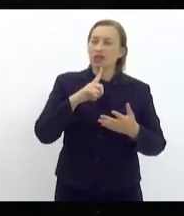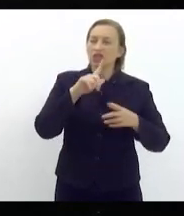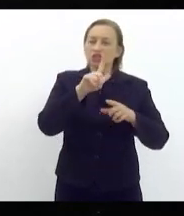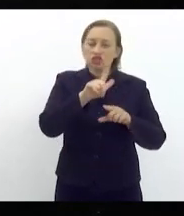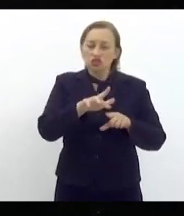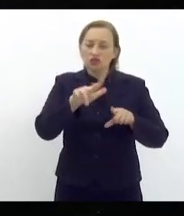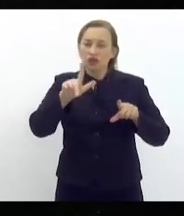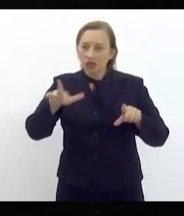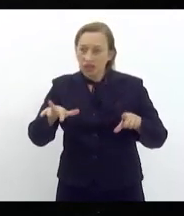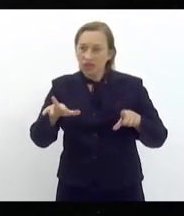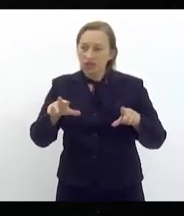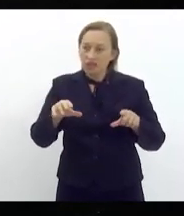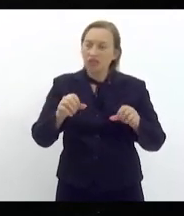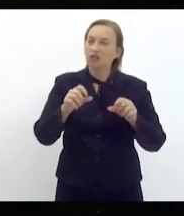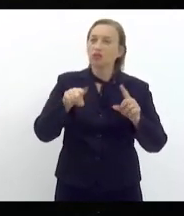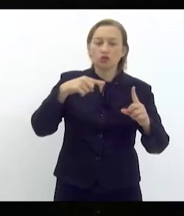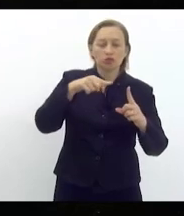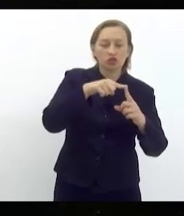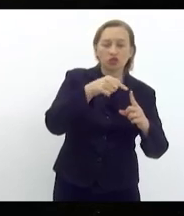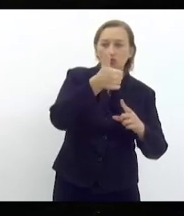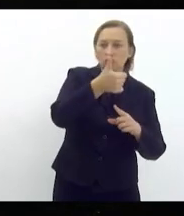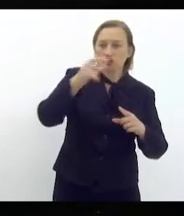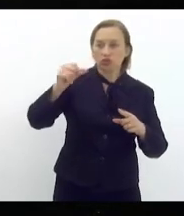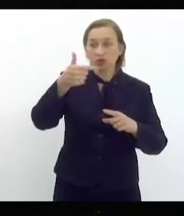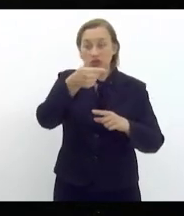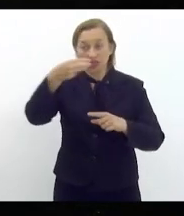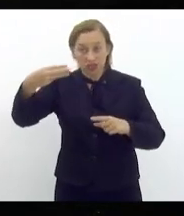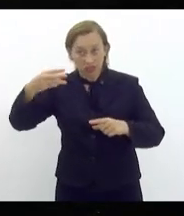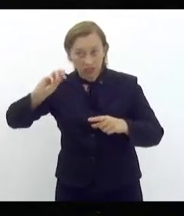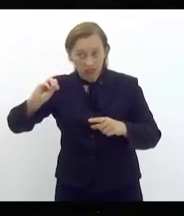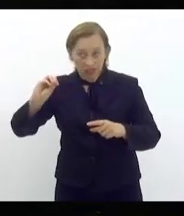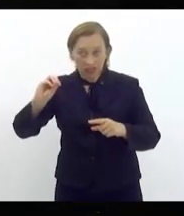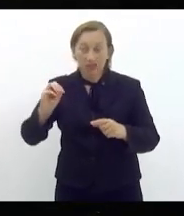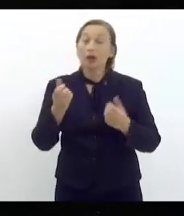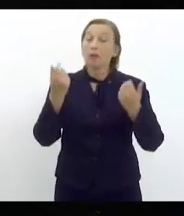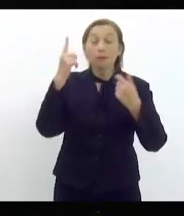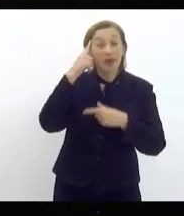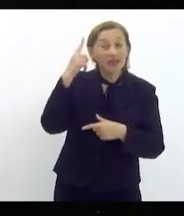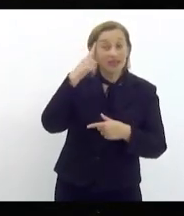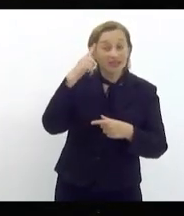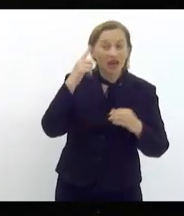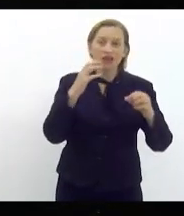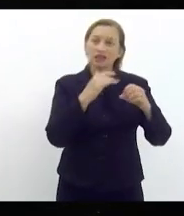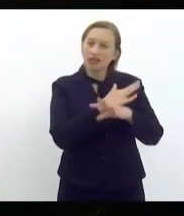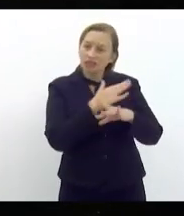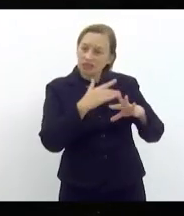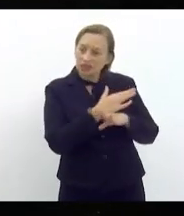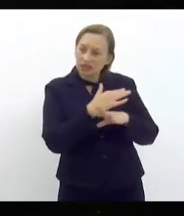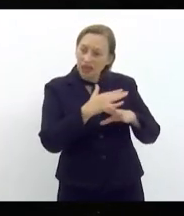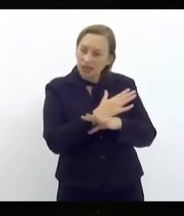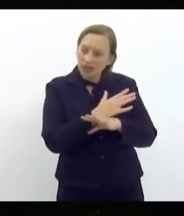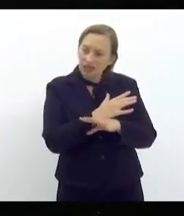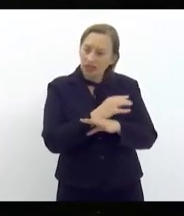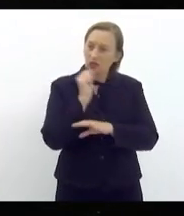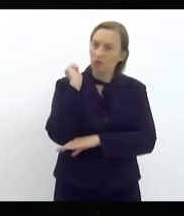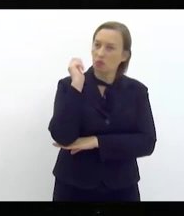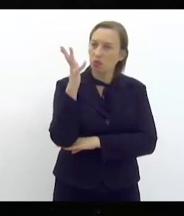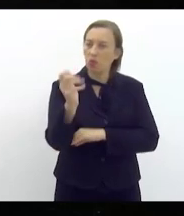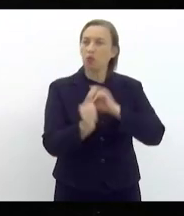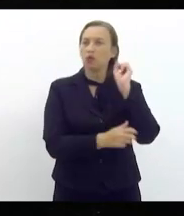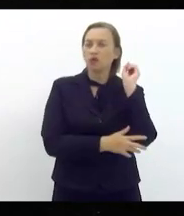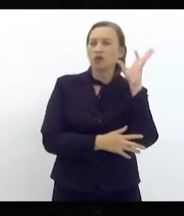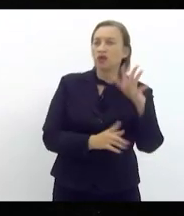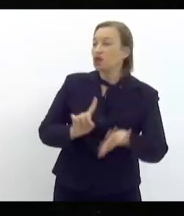de 2030. Então, gente tem que pensar no emprego verde, a gente tem que pensar na cidade resiliente, a gente tem que pensar